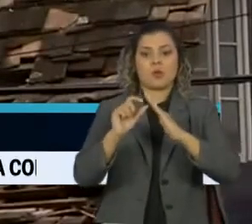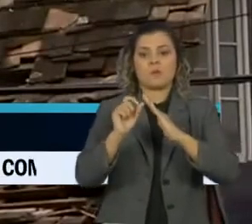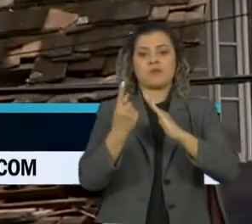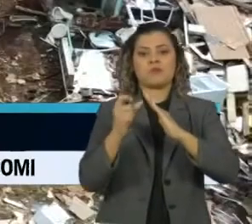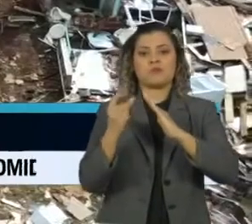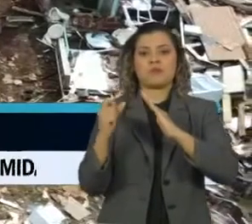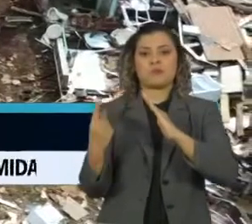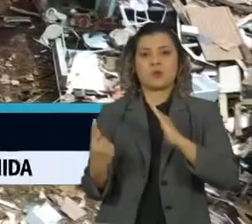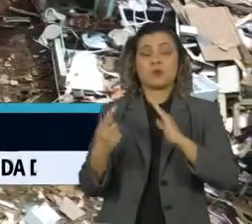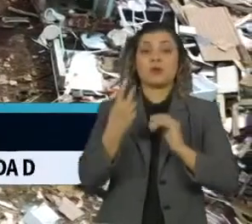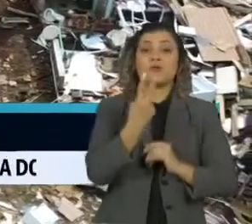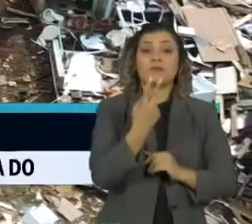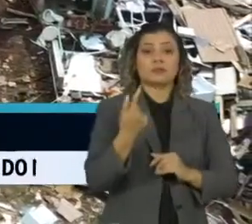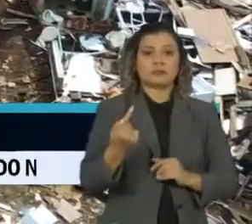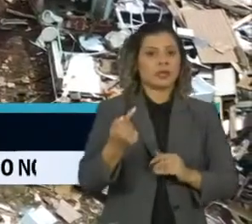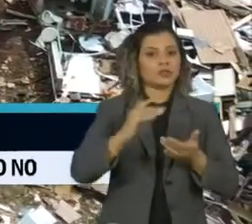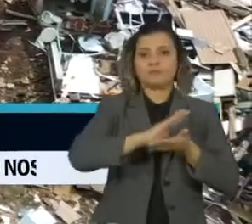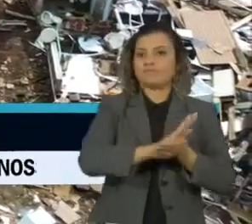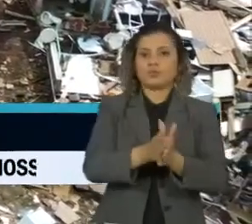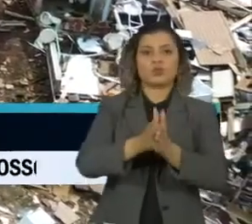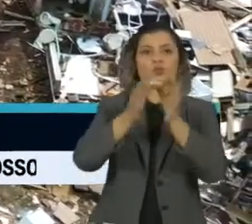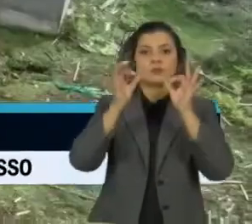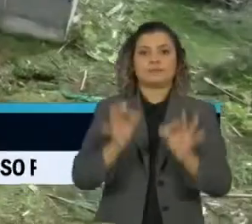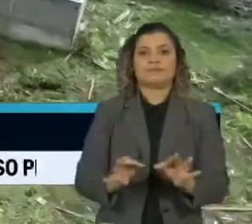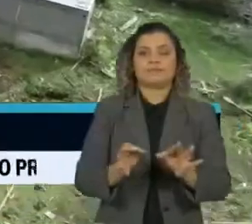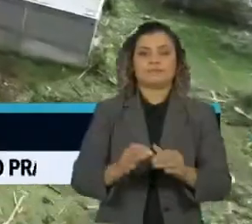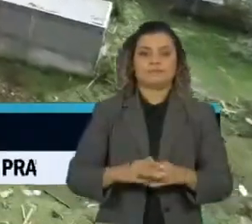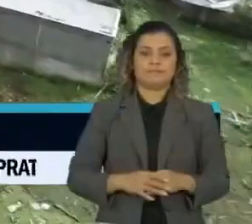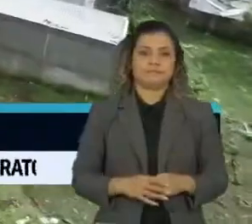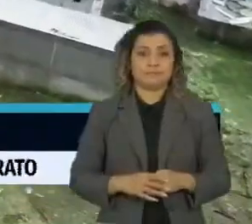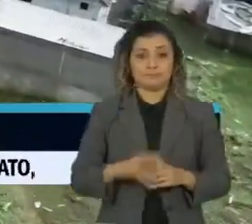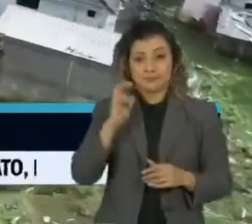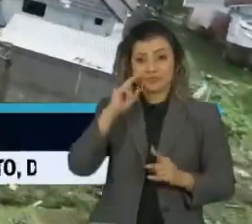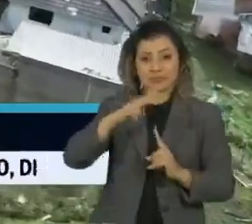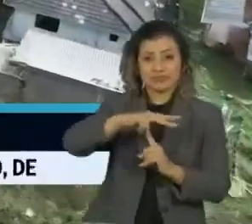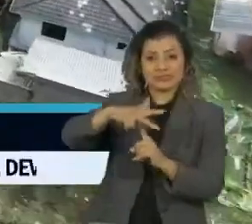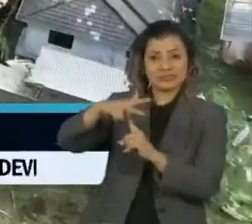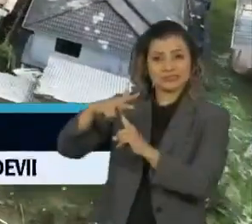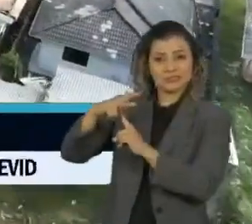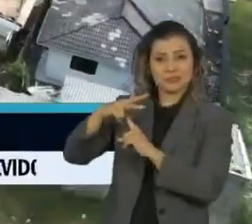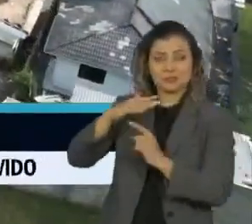e 27 foram totalmente destruídas. Imagens